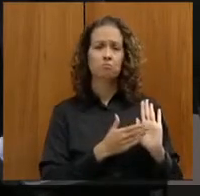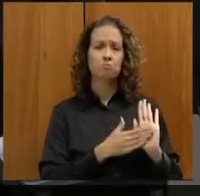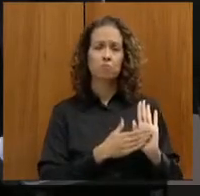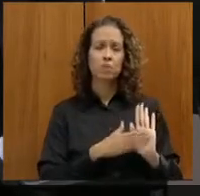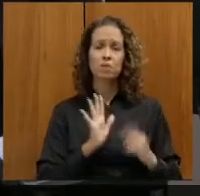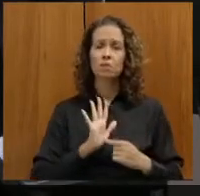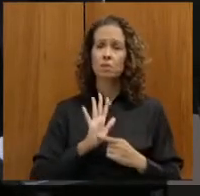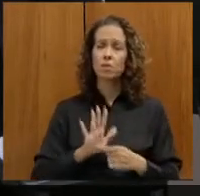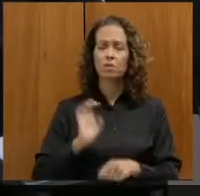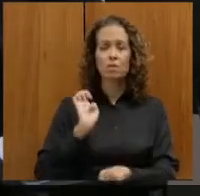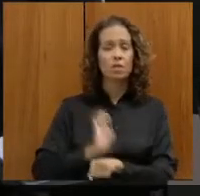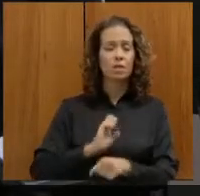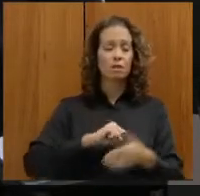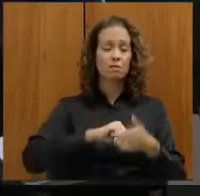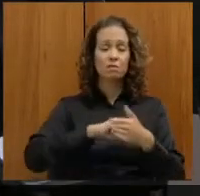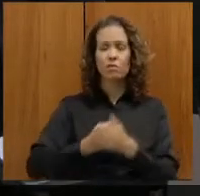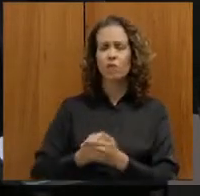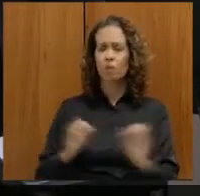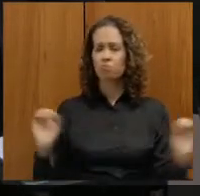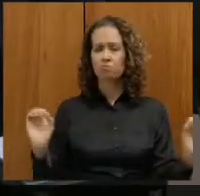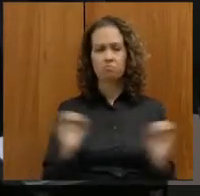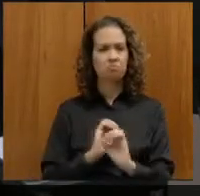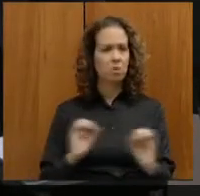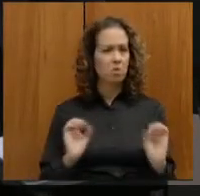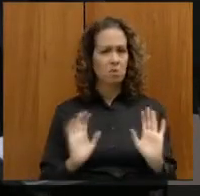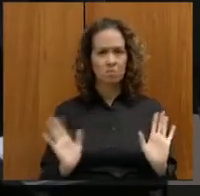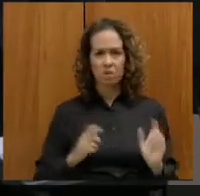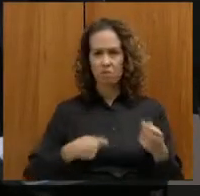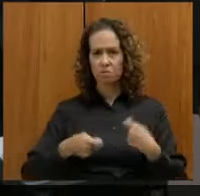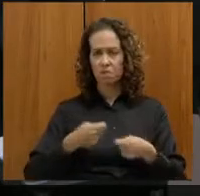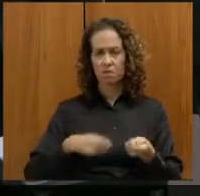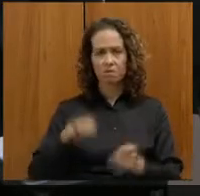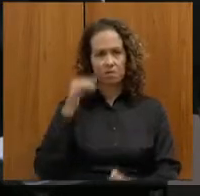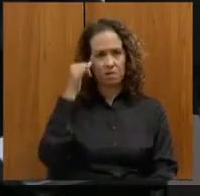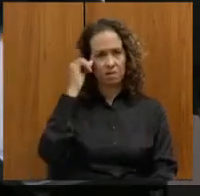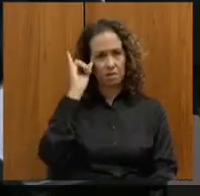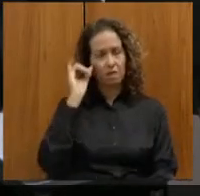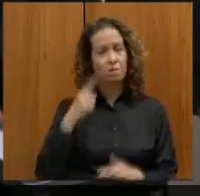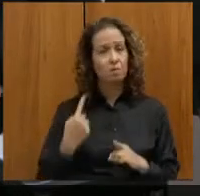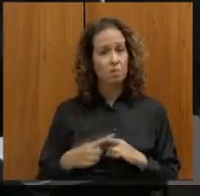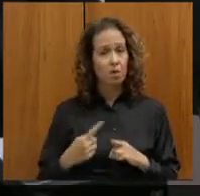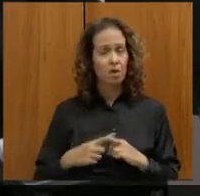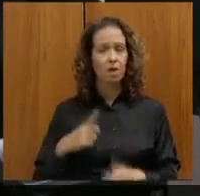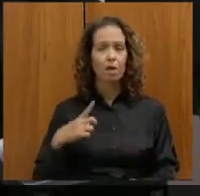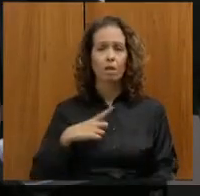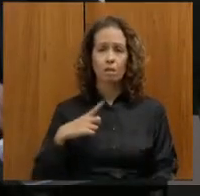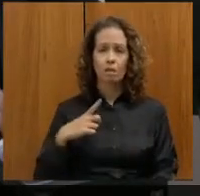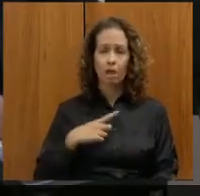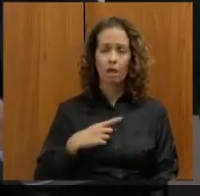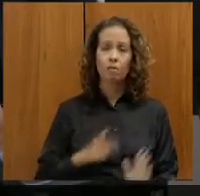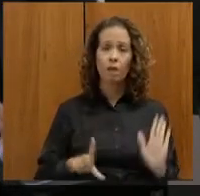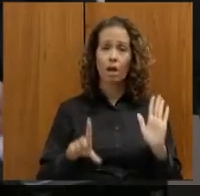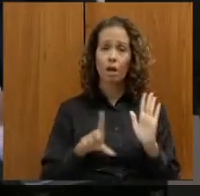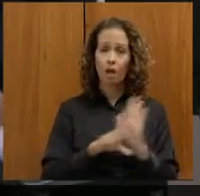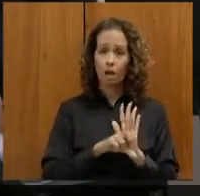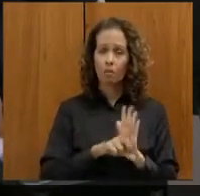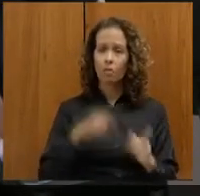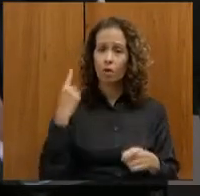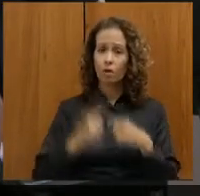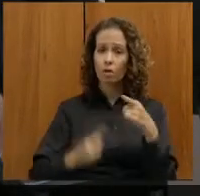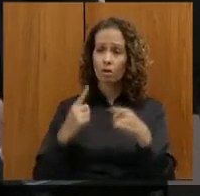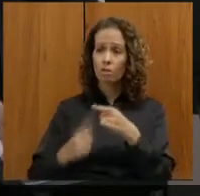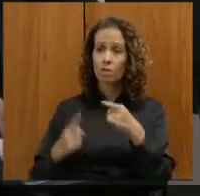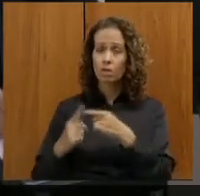que o estado não fechar nenhuma administração fazendária mesmo porque a proibição legal para desativar os dados